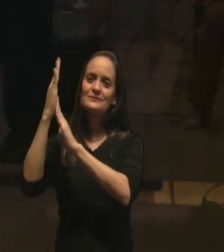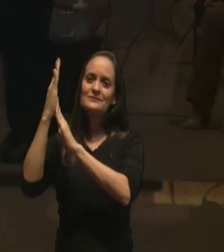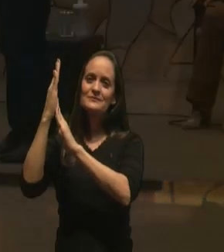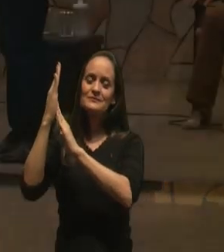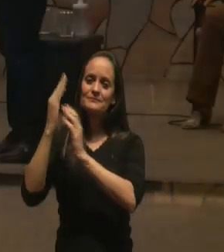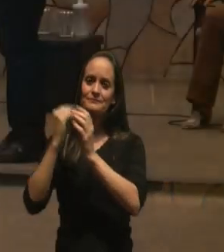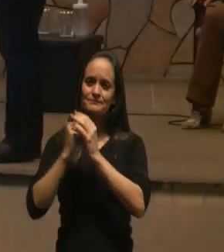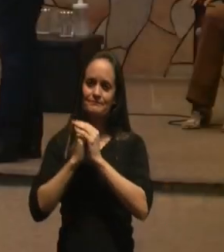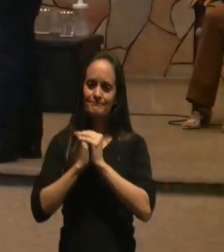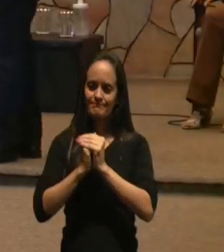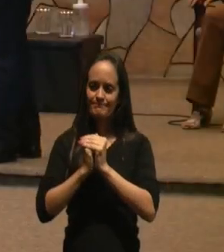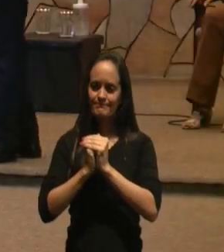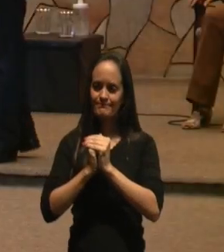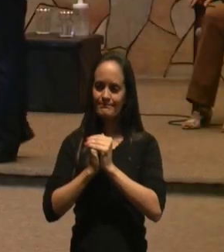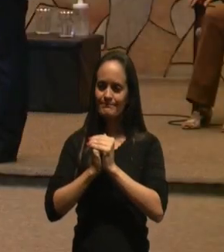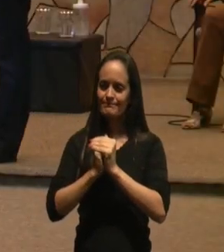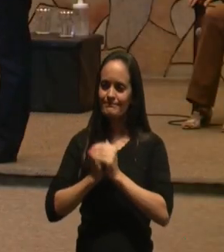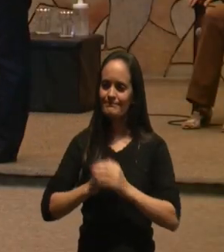meu louvor. Hoje aí,